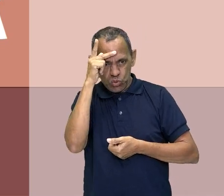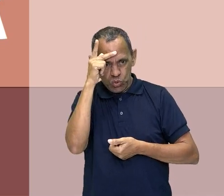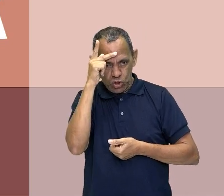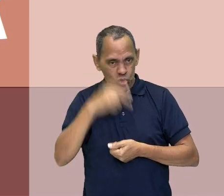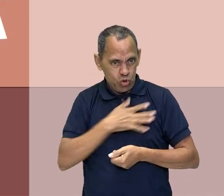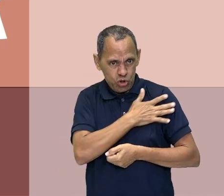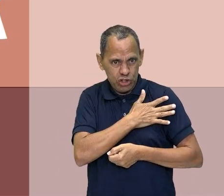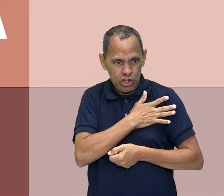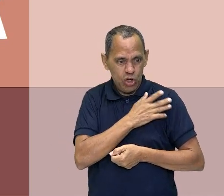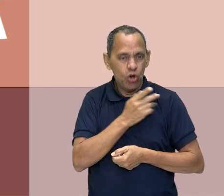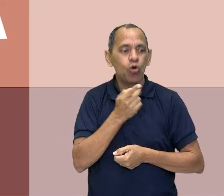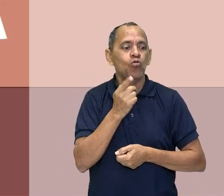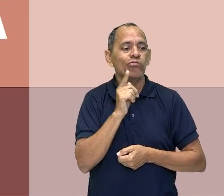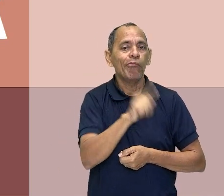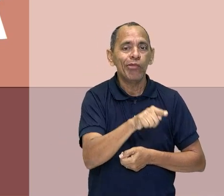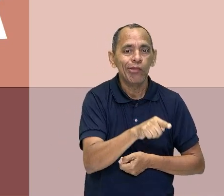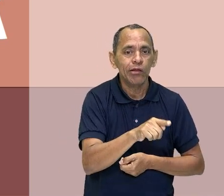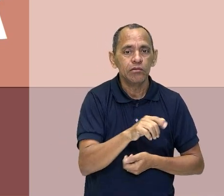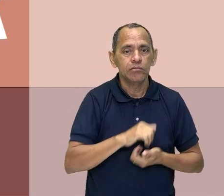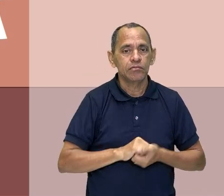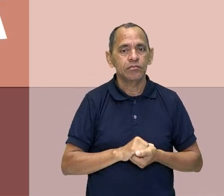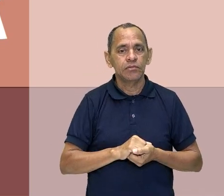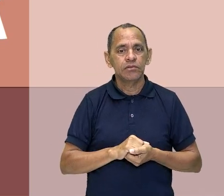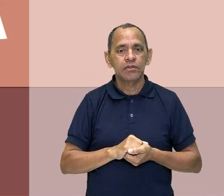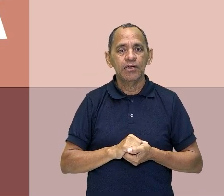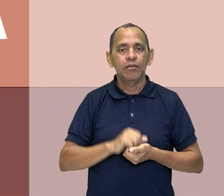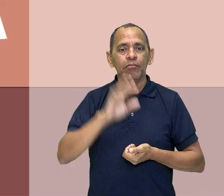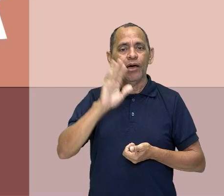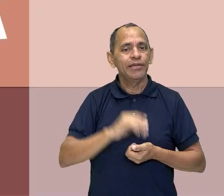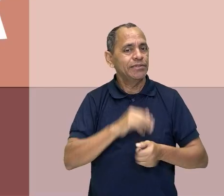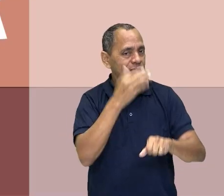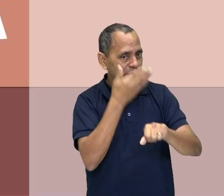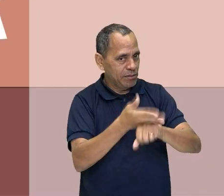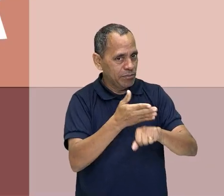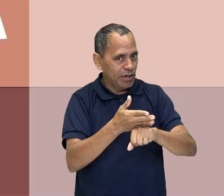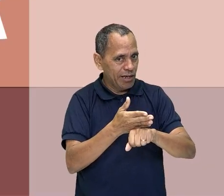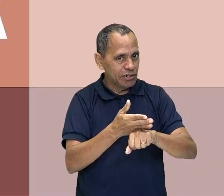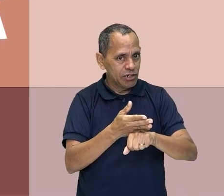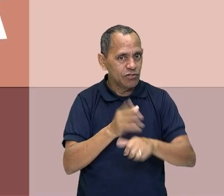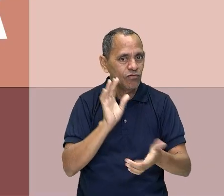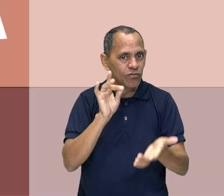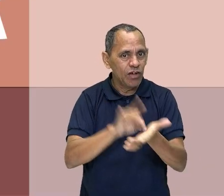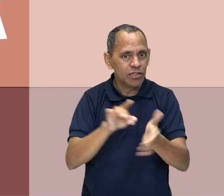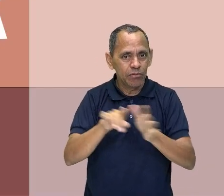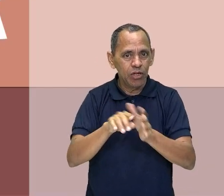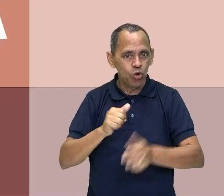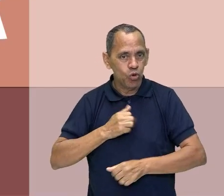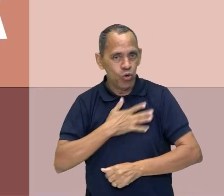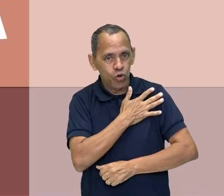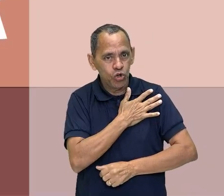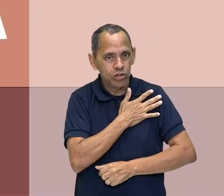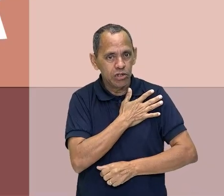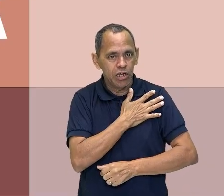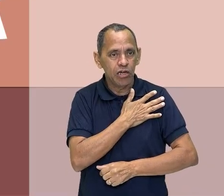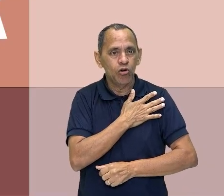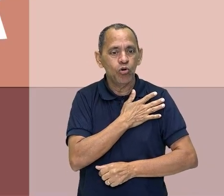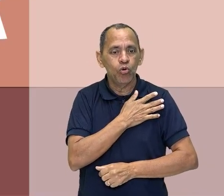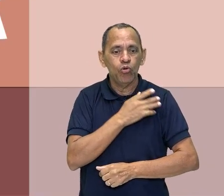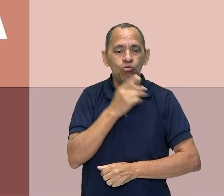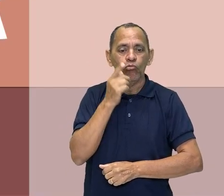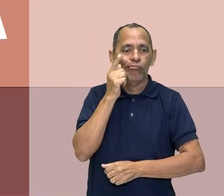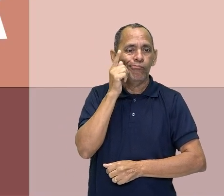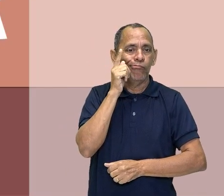podia votar em quem quisesse. Mas na prática, basicamente, o coronel colocava um jagunço